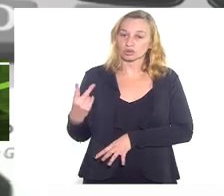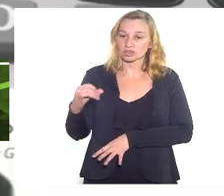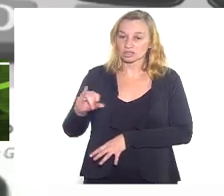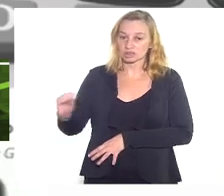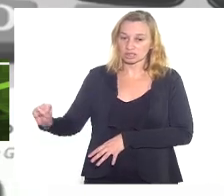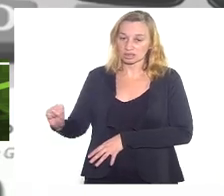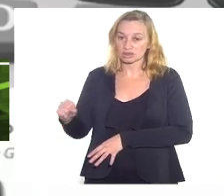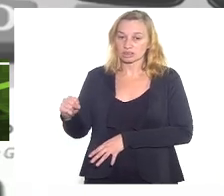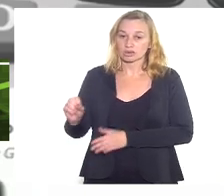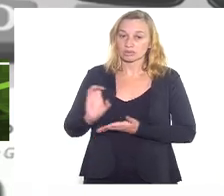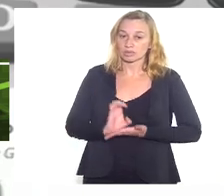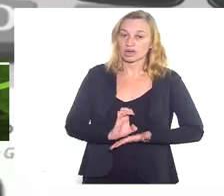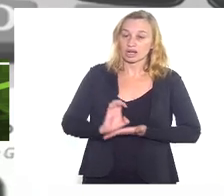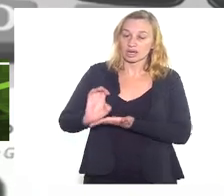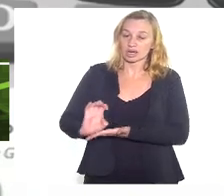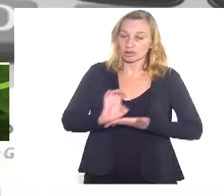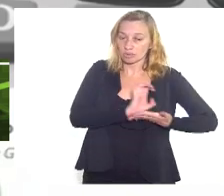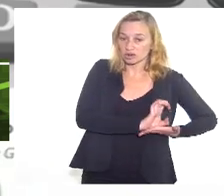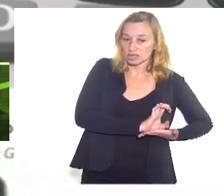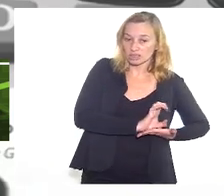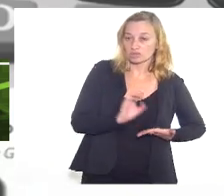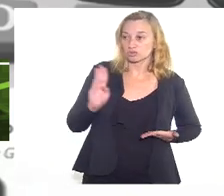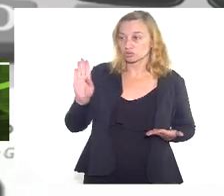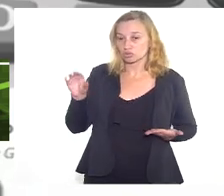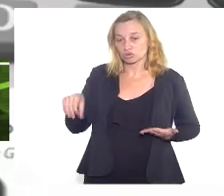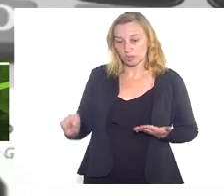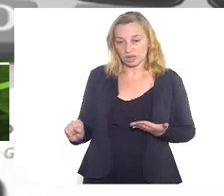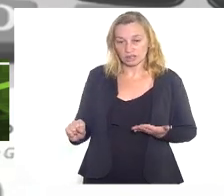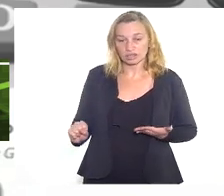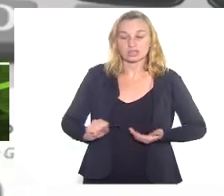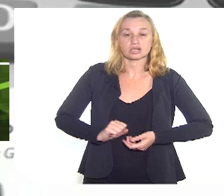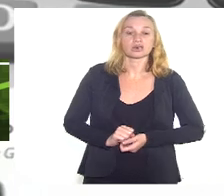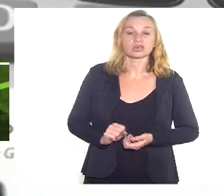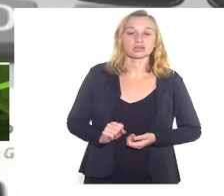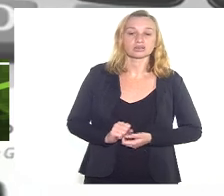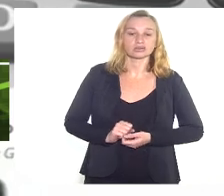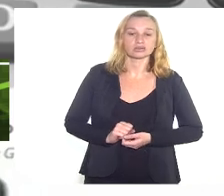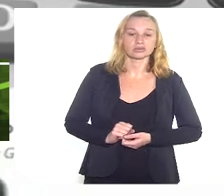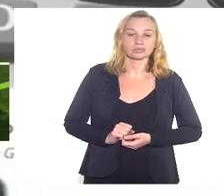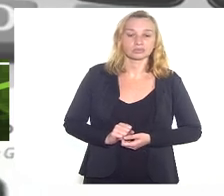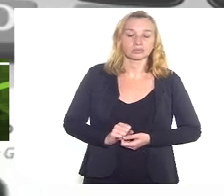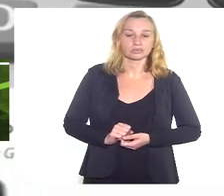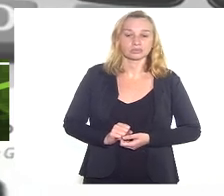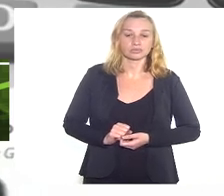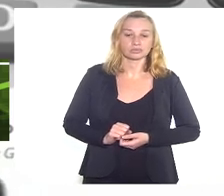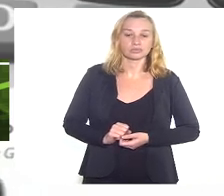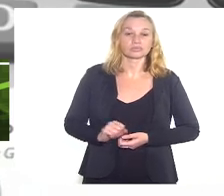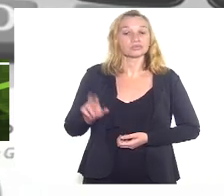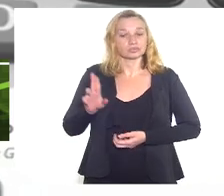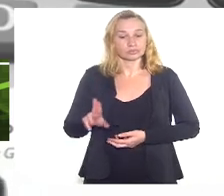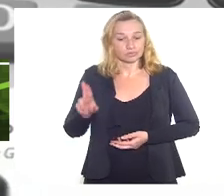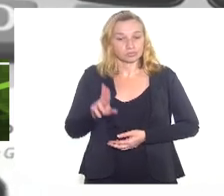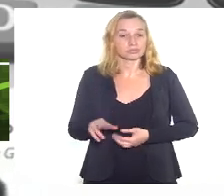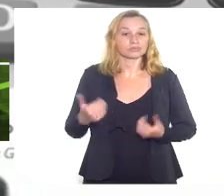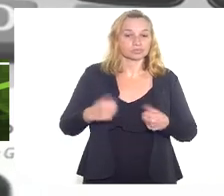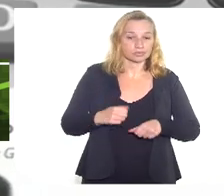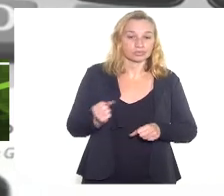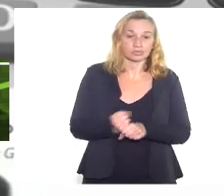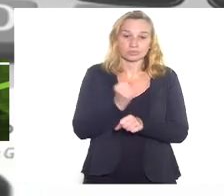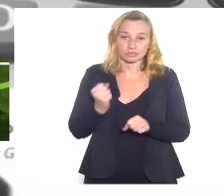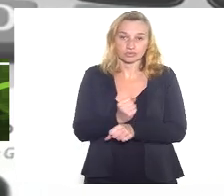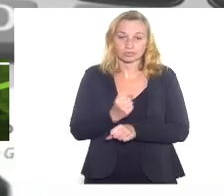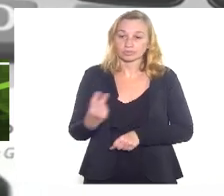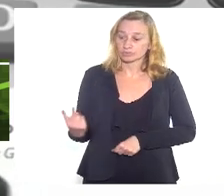a importação dos bens, bem como há no tocante aos insumos necessários à construção